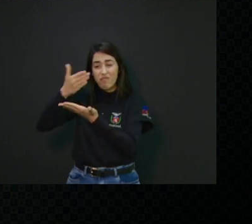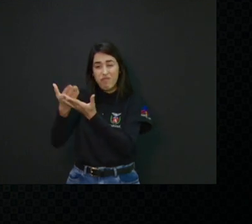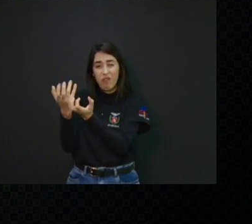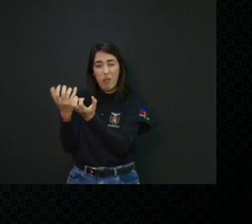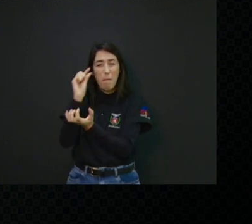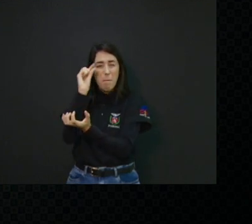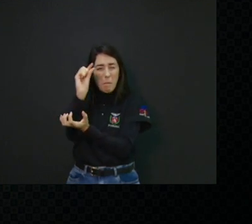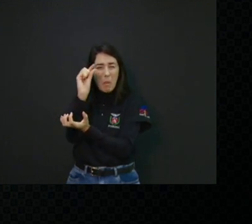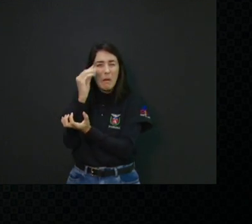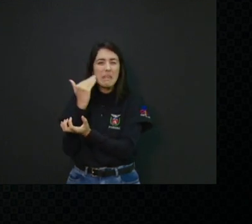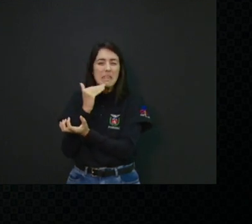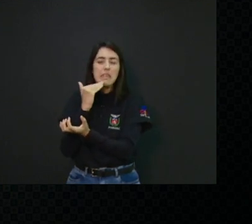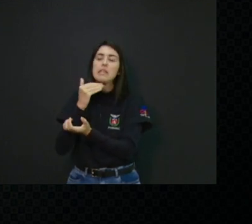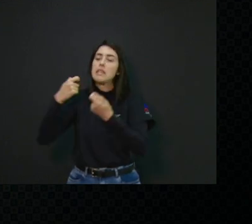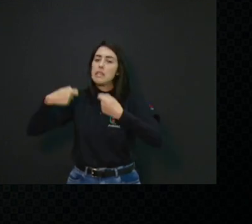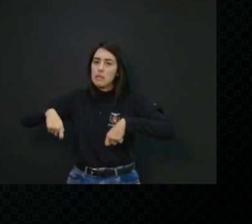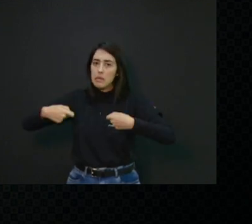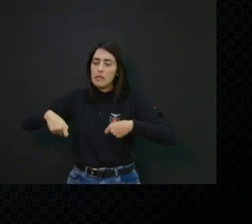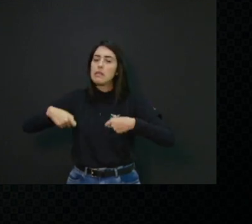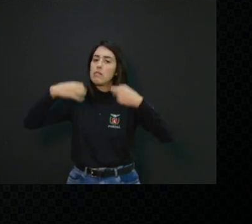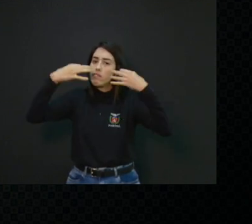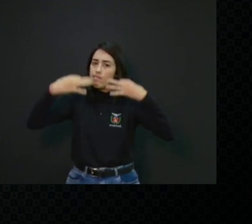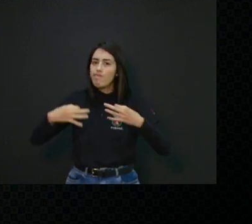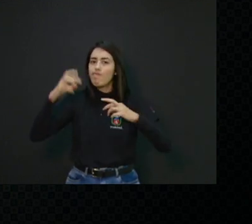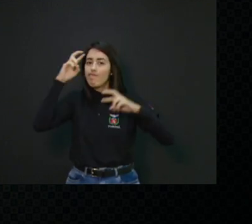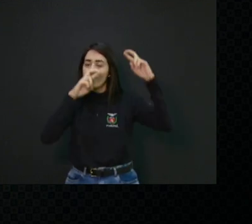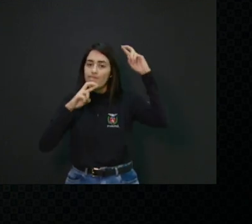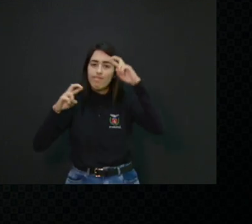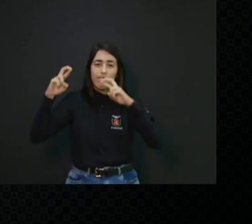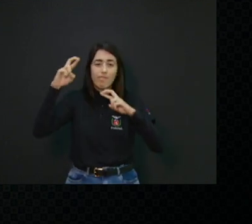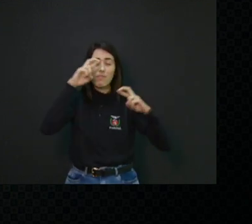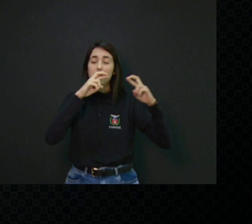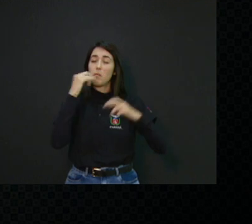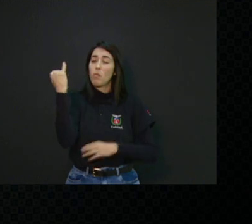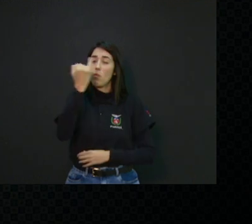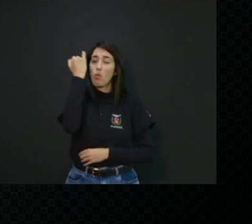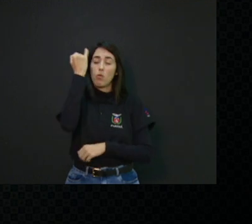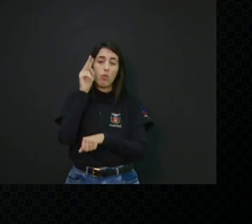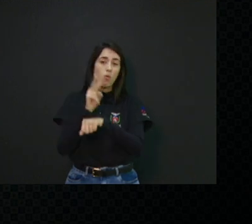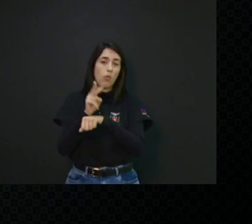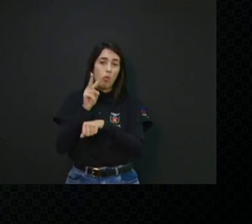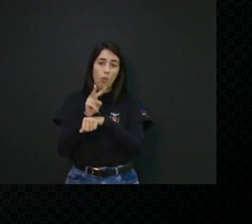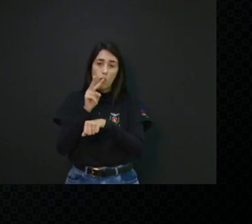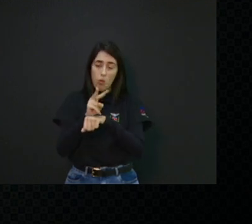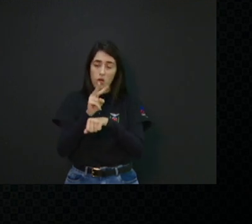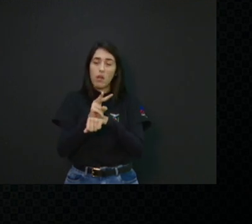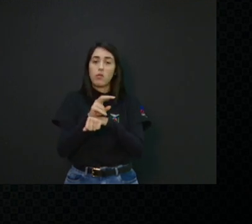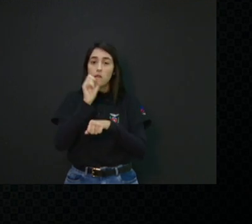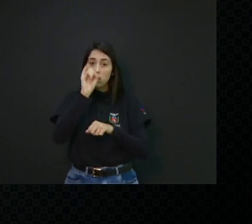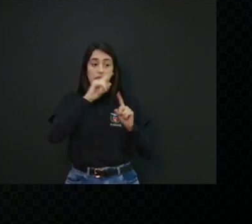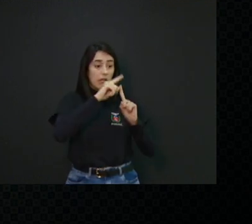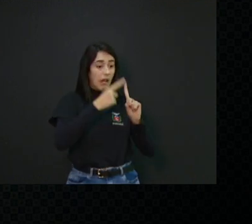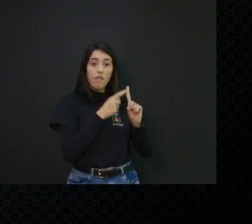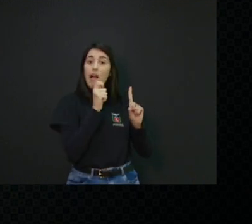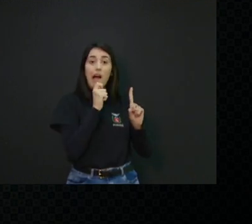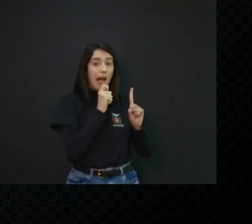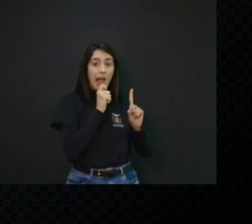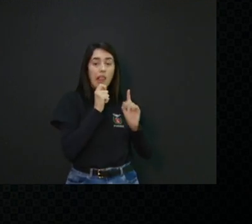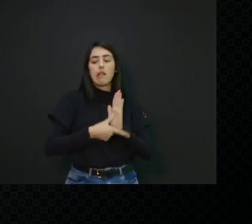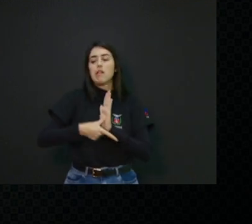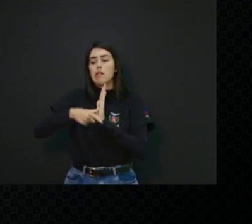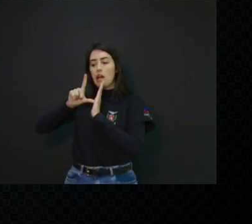Então, existem bastante cuidados que a gente tem que ter, né, antes de engravidar, né, como eu mencionei, das